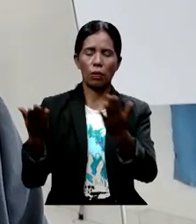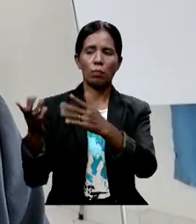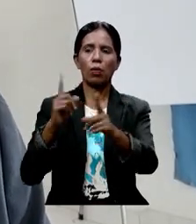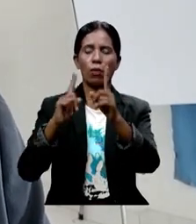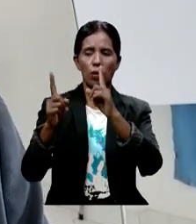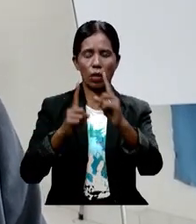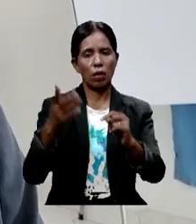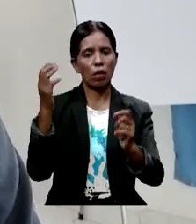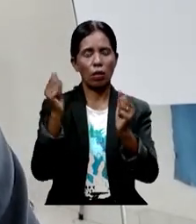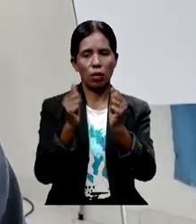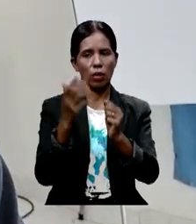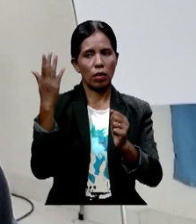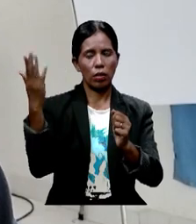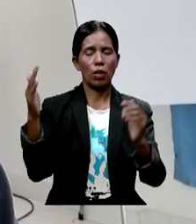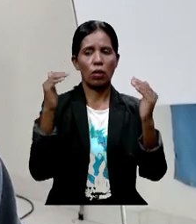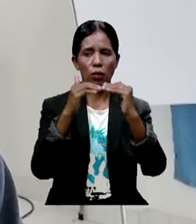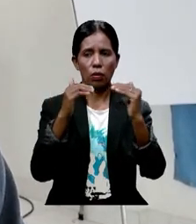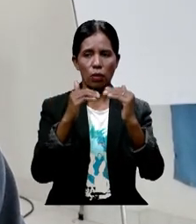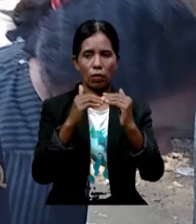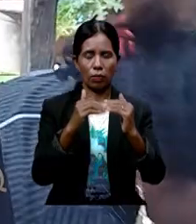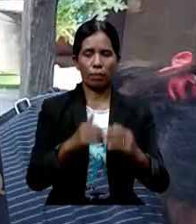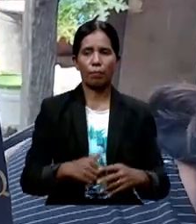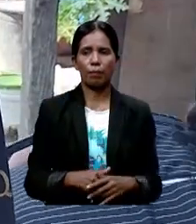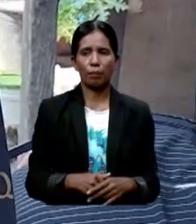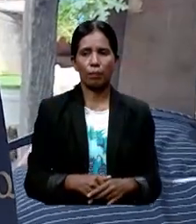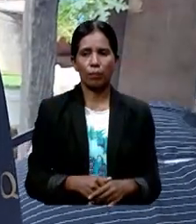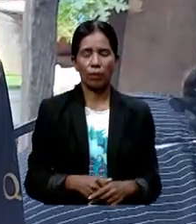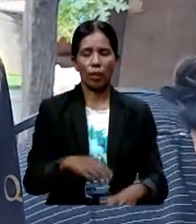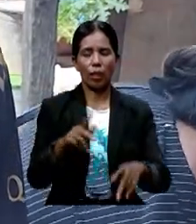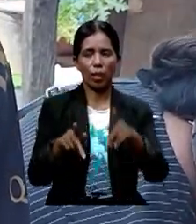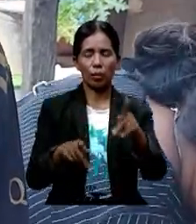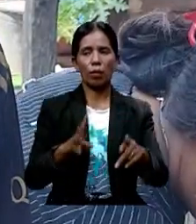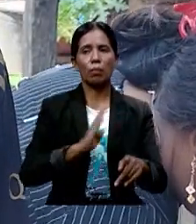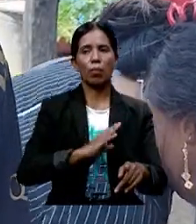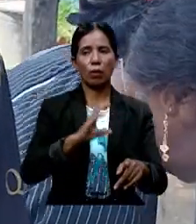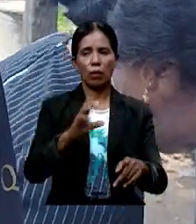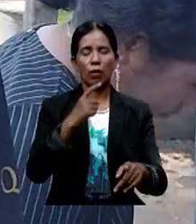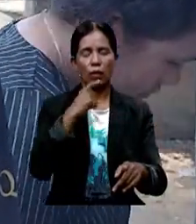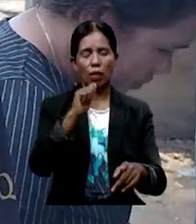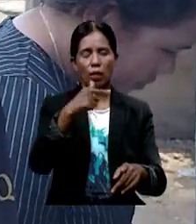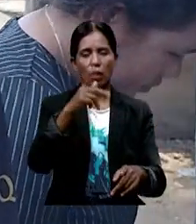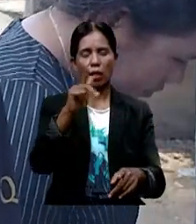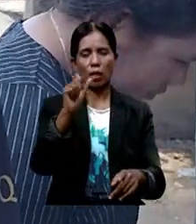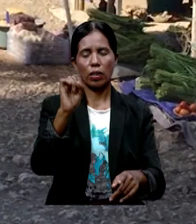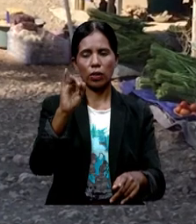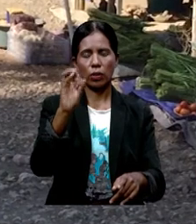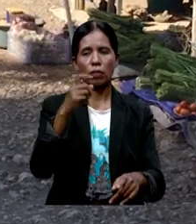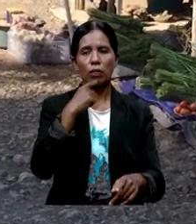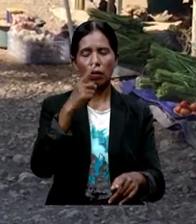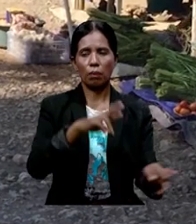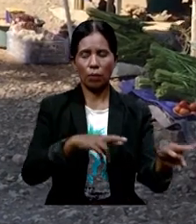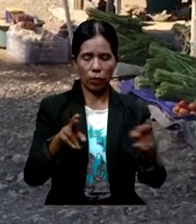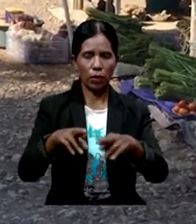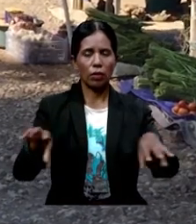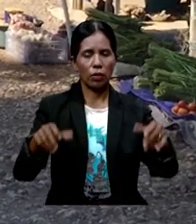a reunião consultativa. Negociante Vila Nova Baucau, Acácio da Costa Moreira Hateten, pronto a